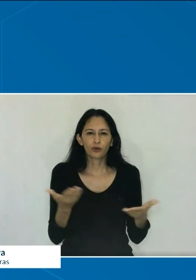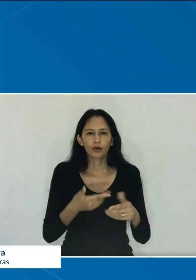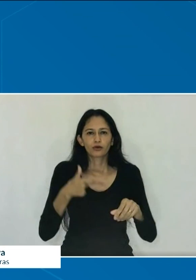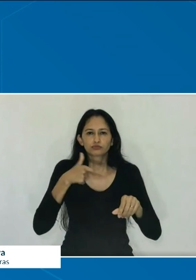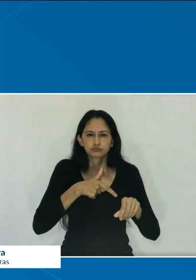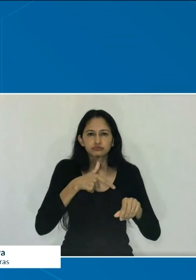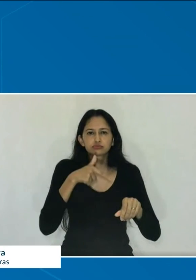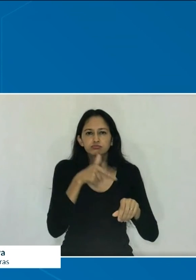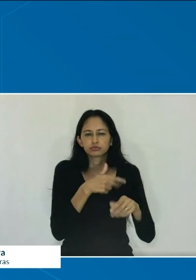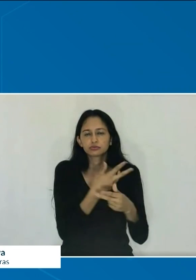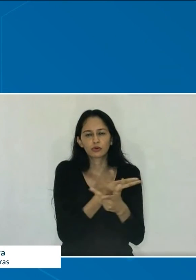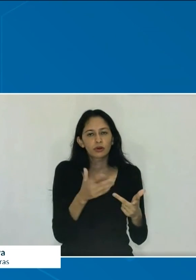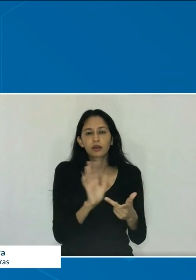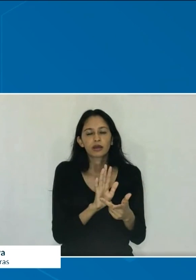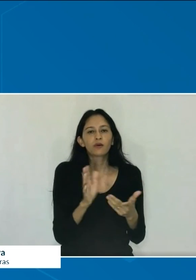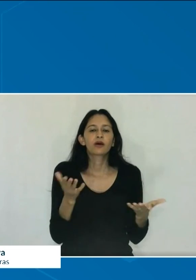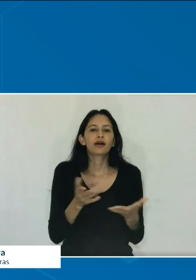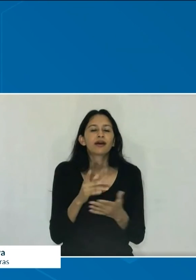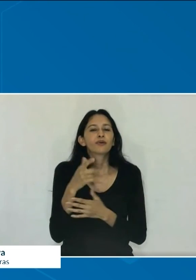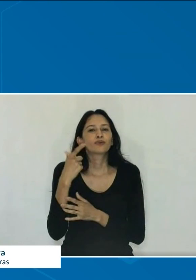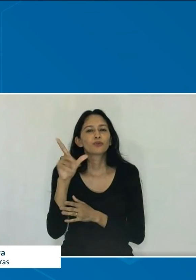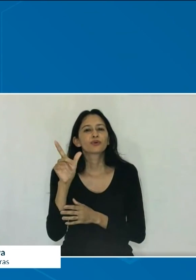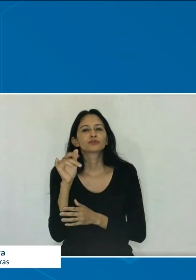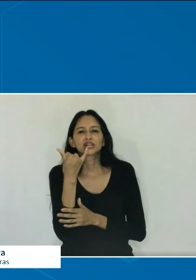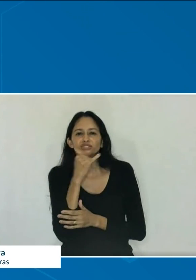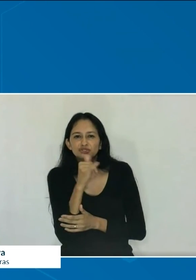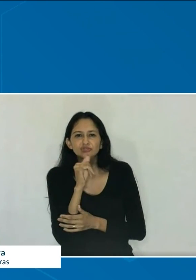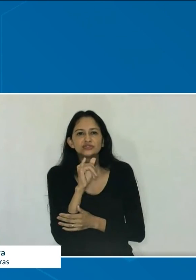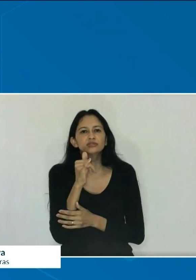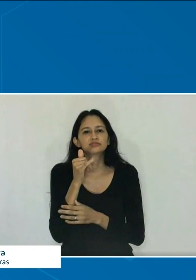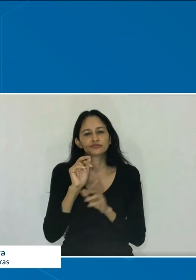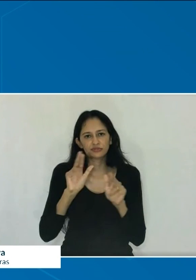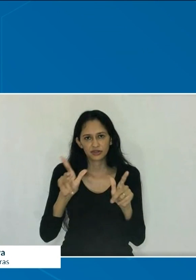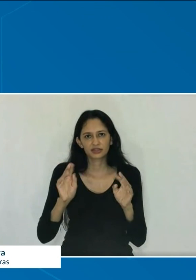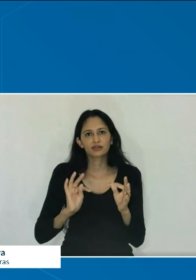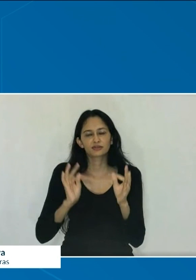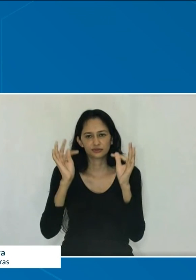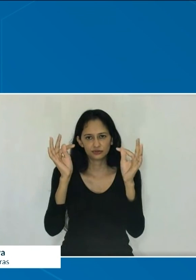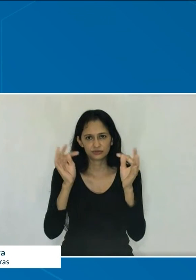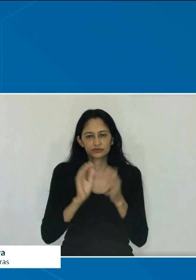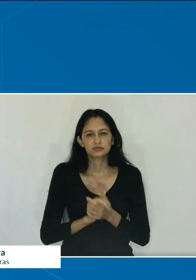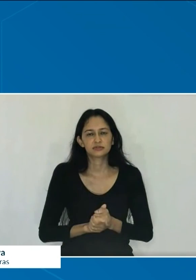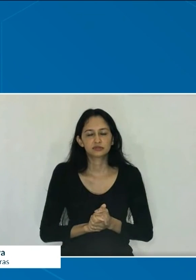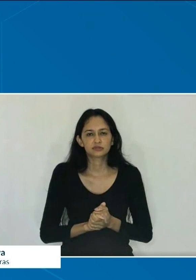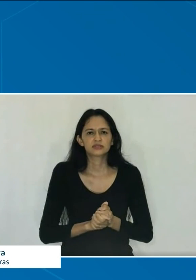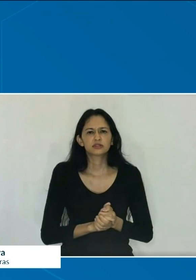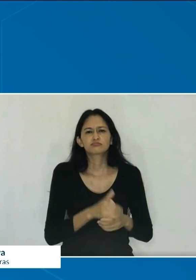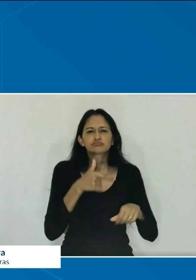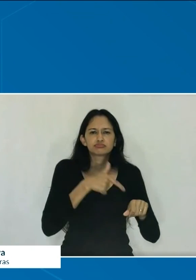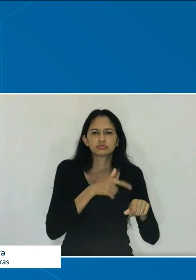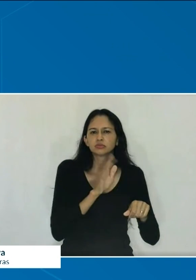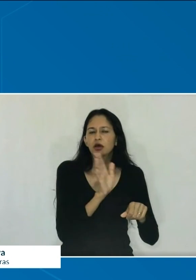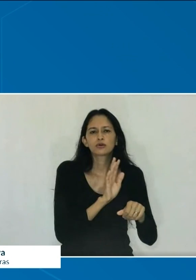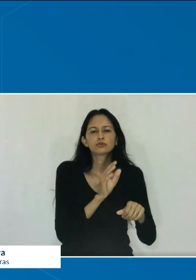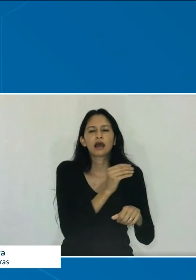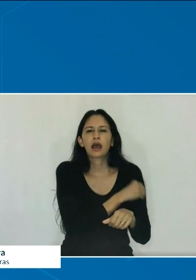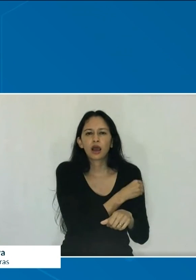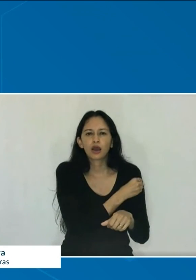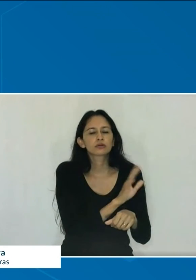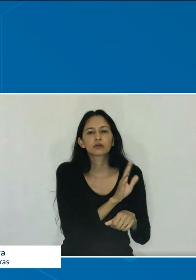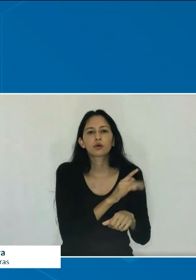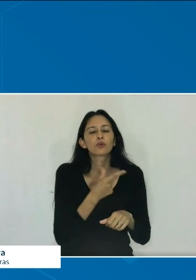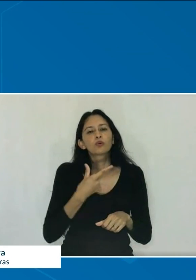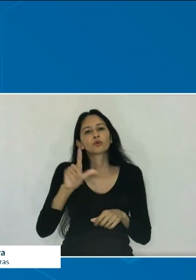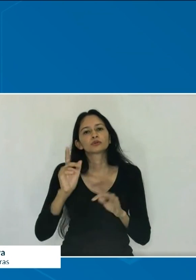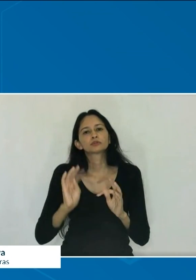Em todo o mundo se está promovendo a transferência de deixar de utilizar combustíveis fósseis para passar a utilizar biocombustíveis.